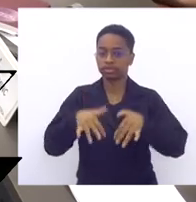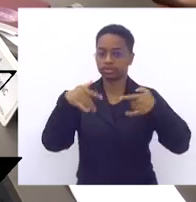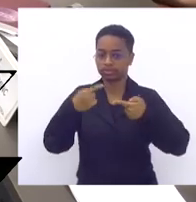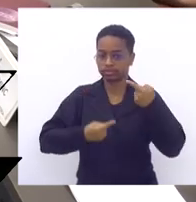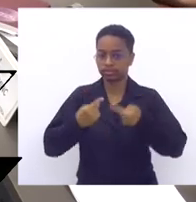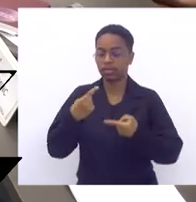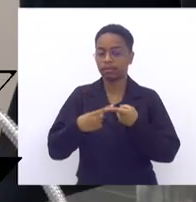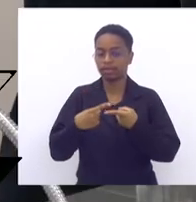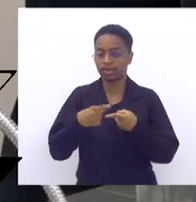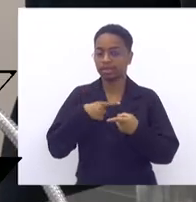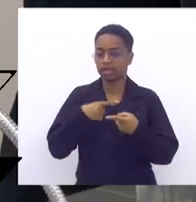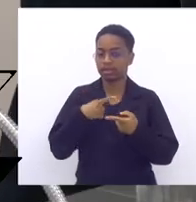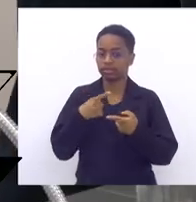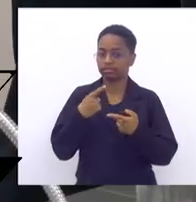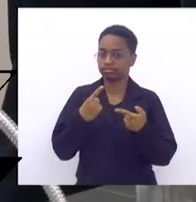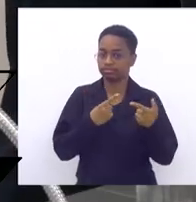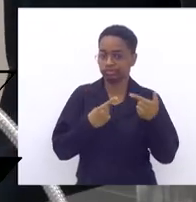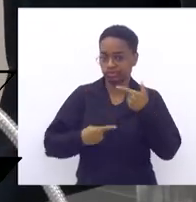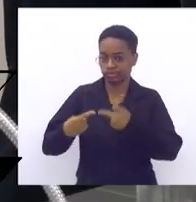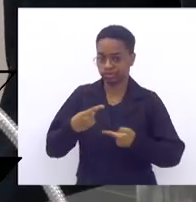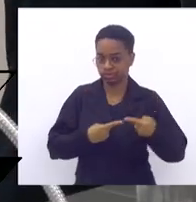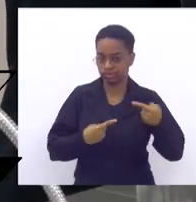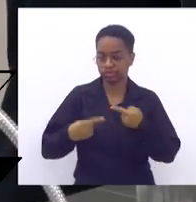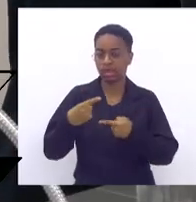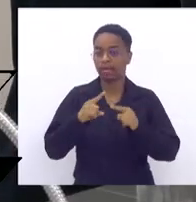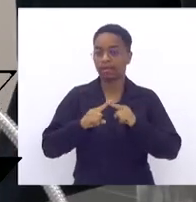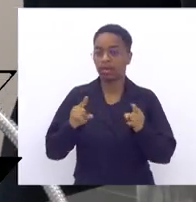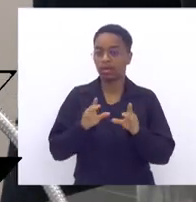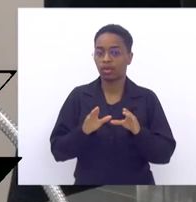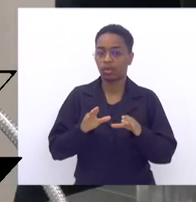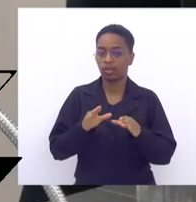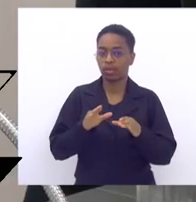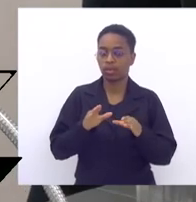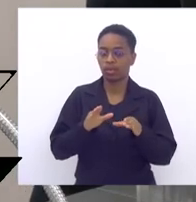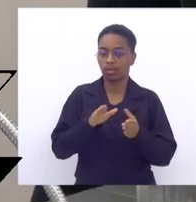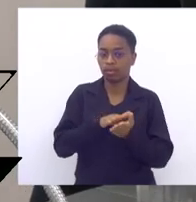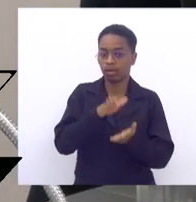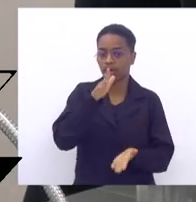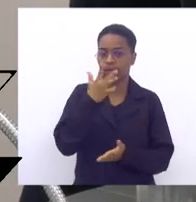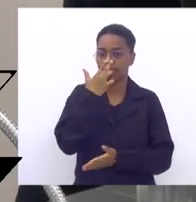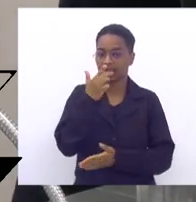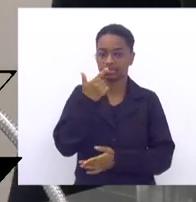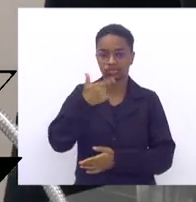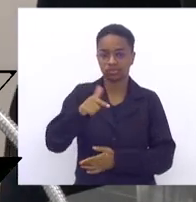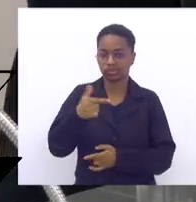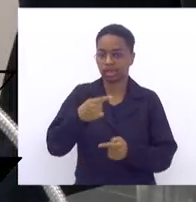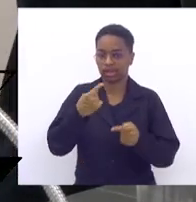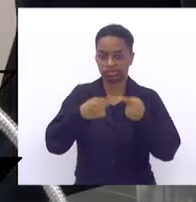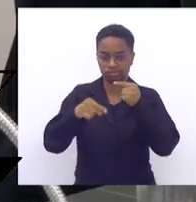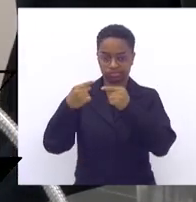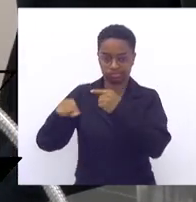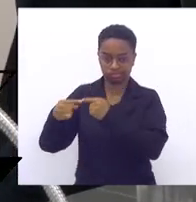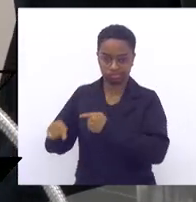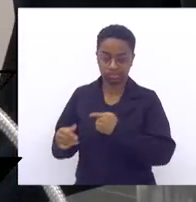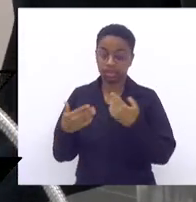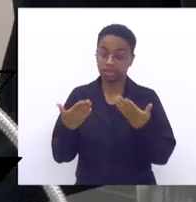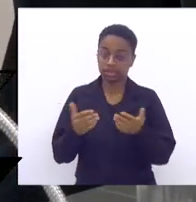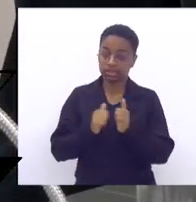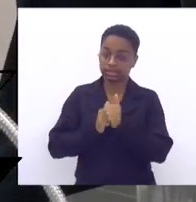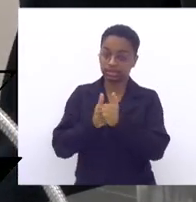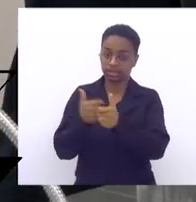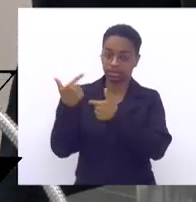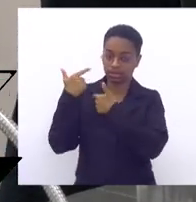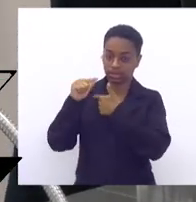discussões. Mas o bloco de anexação e prejudicabilidade não parece haver divergências. Então, seguindo a nossa tradição